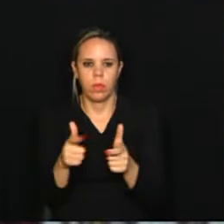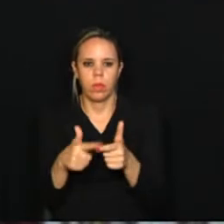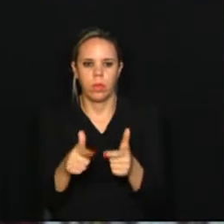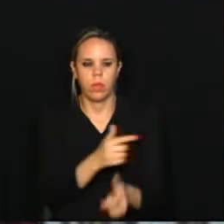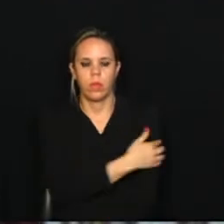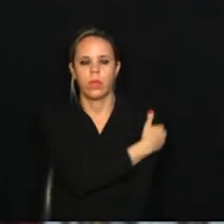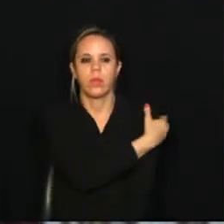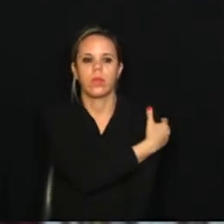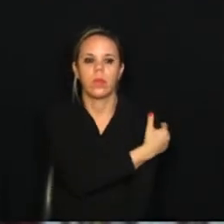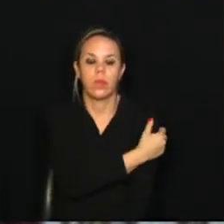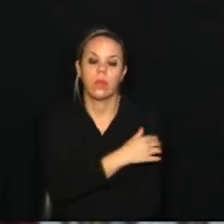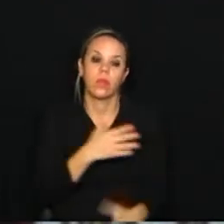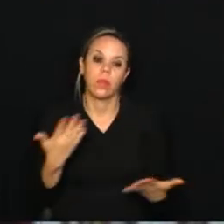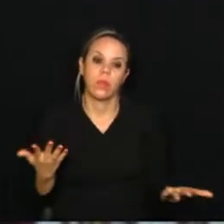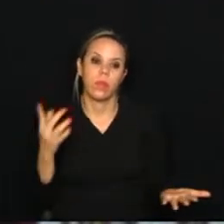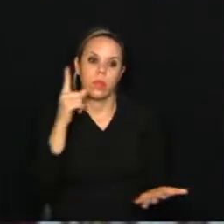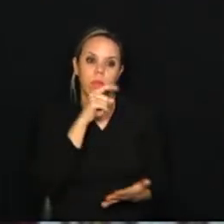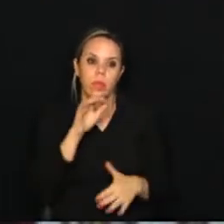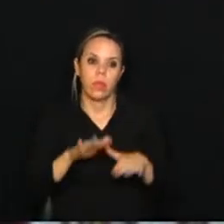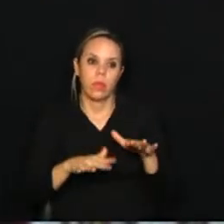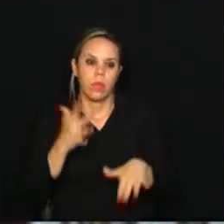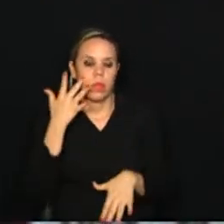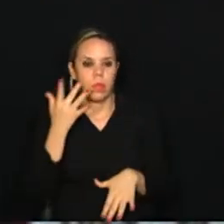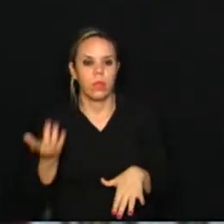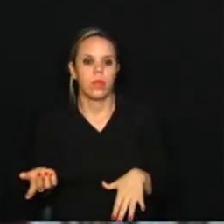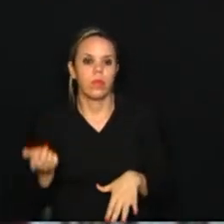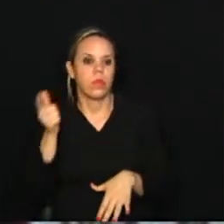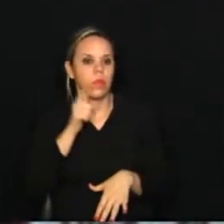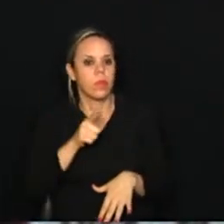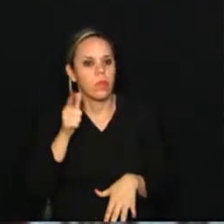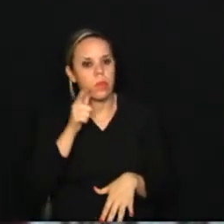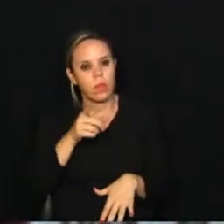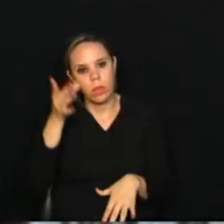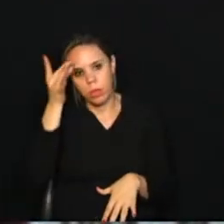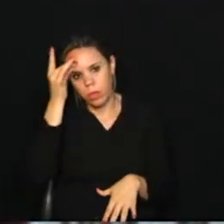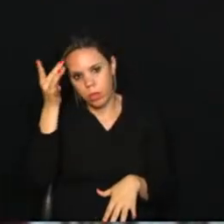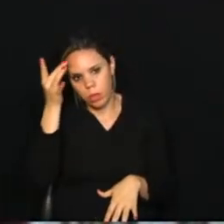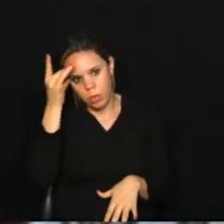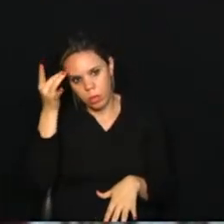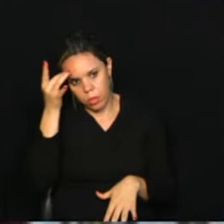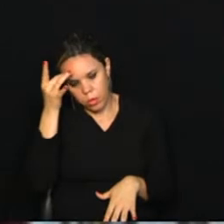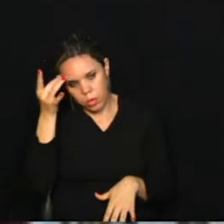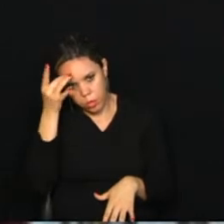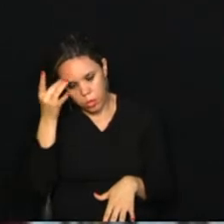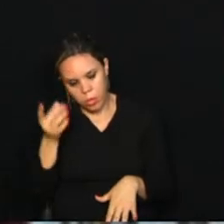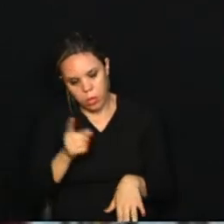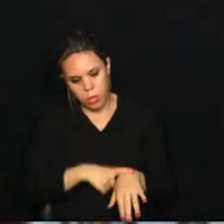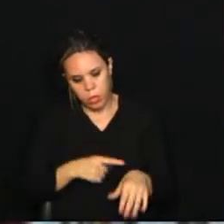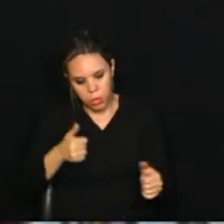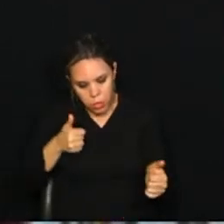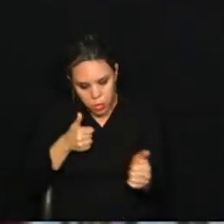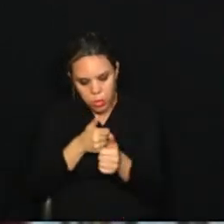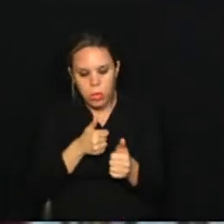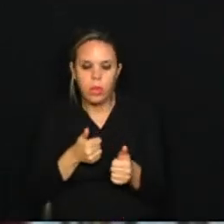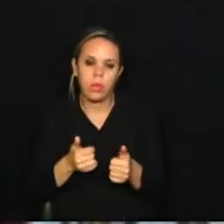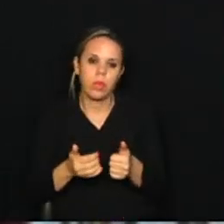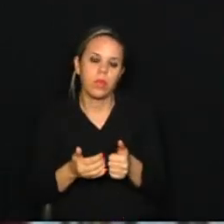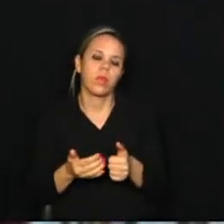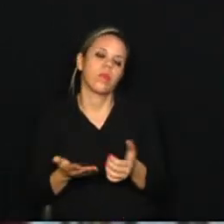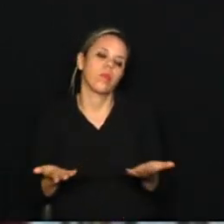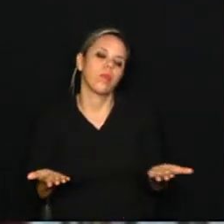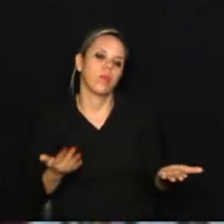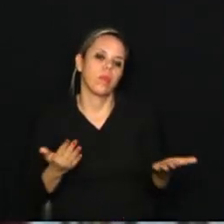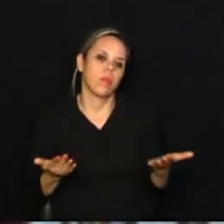Será muito difícil recuperar em curto ou médio prazo